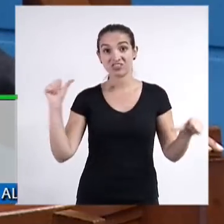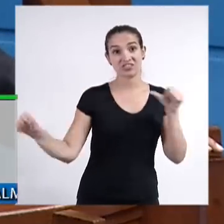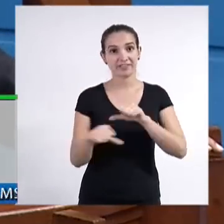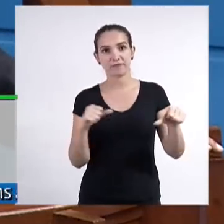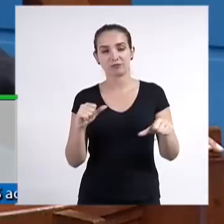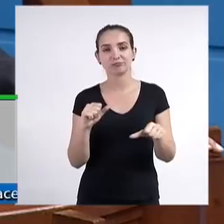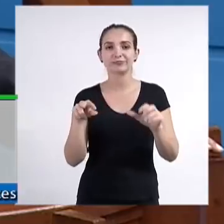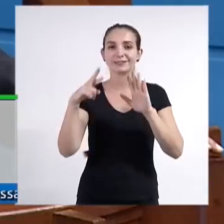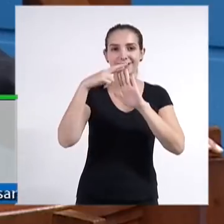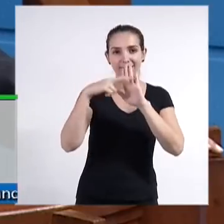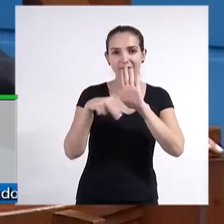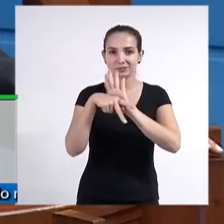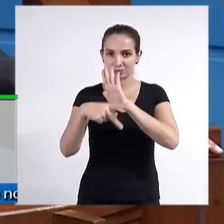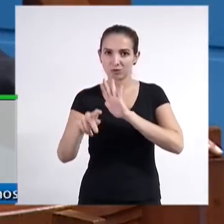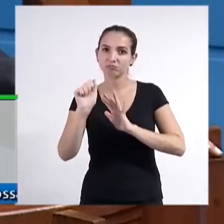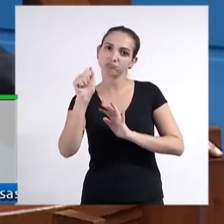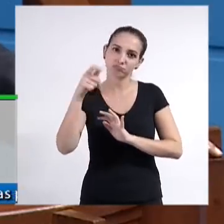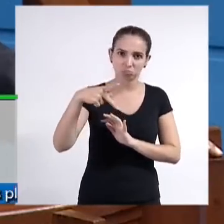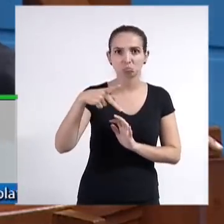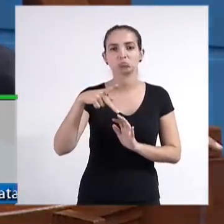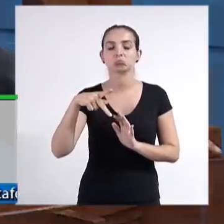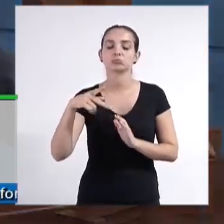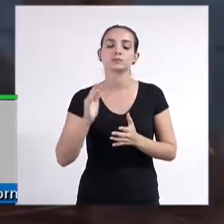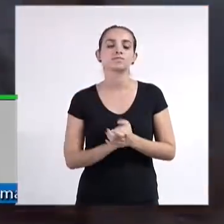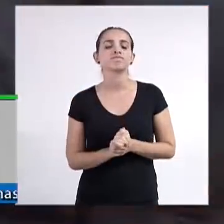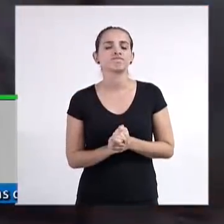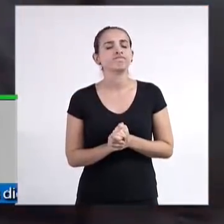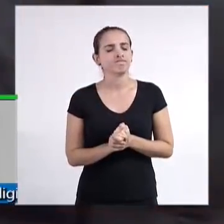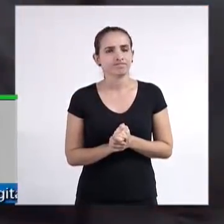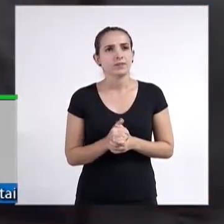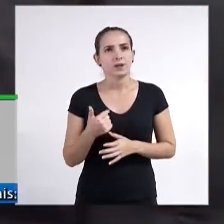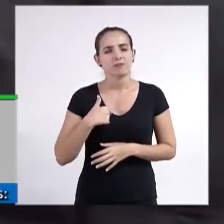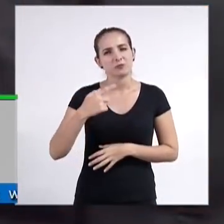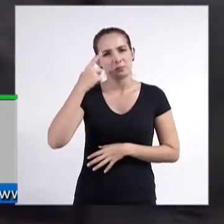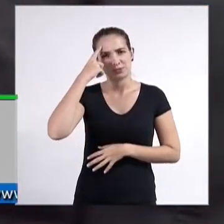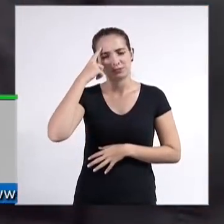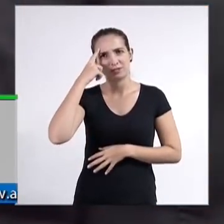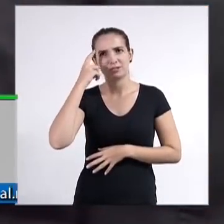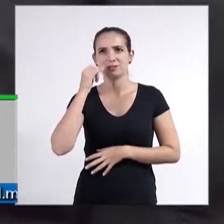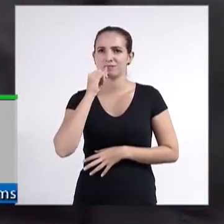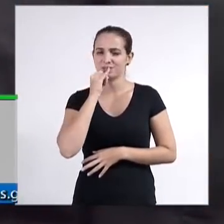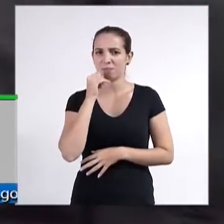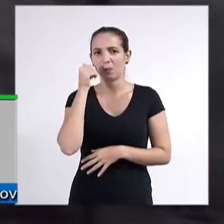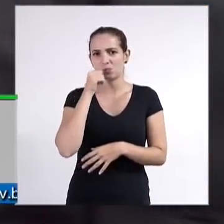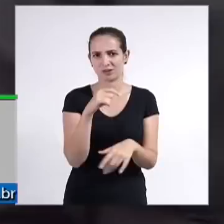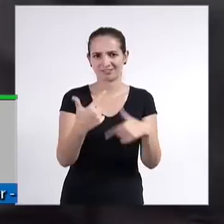deputado Pedro Kemp, aquela dona de casa,